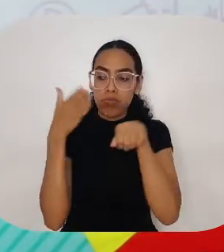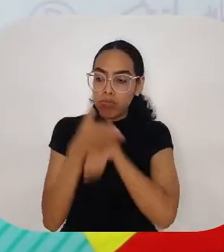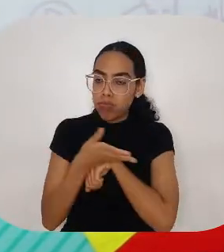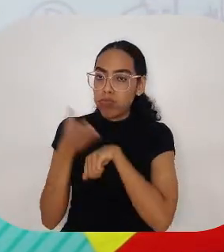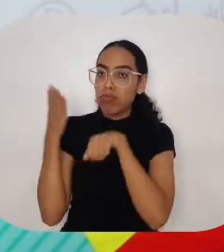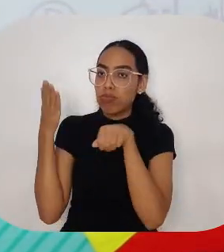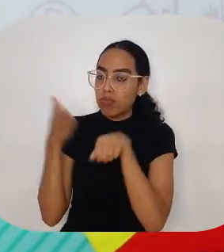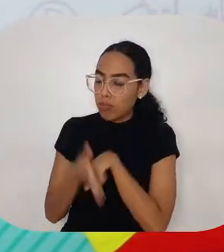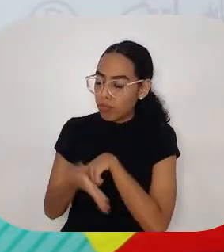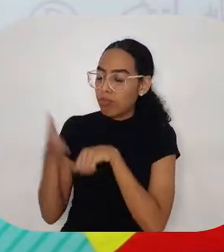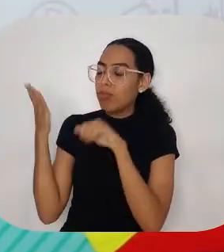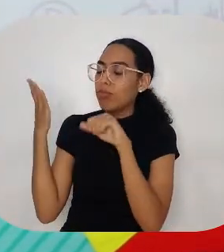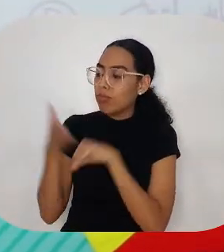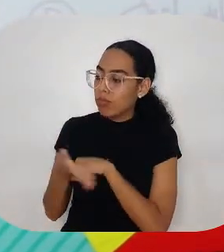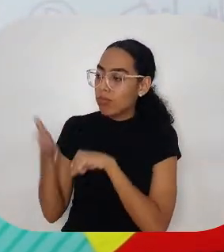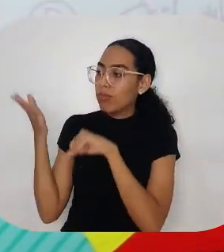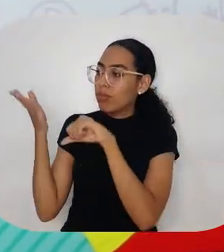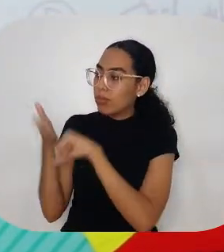em porta,